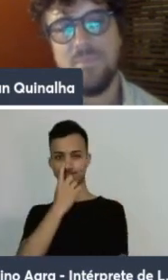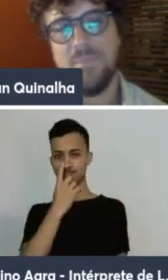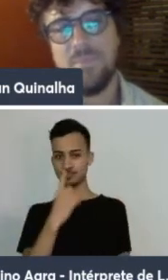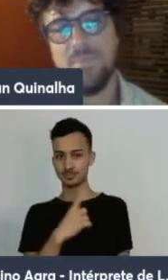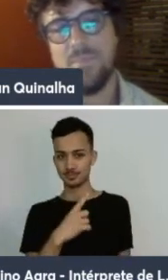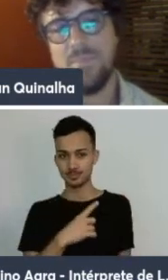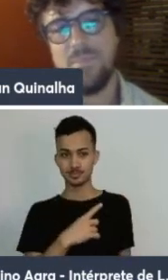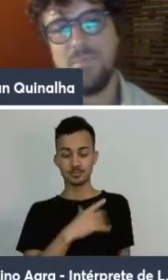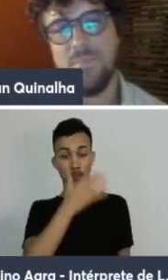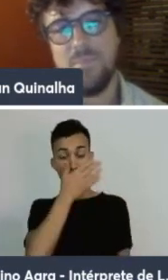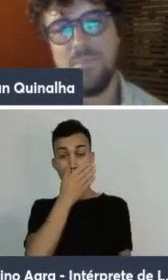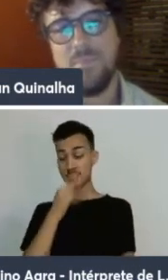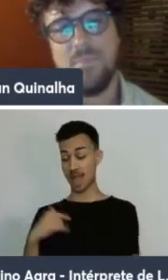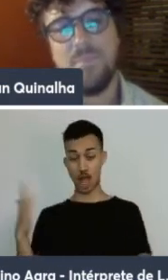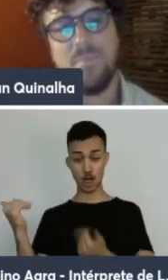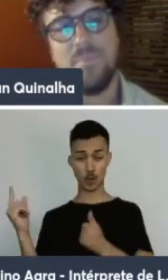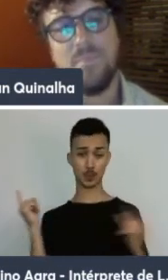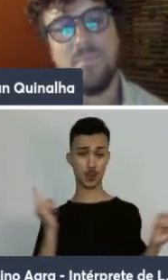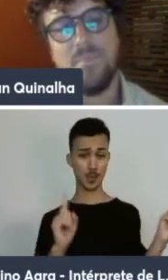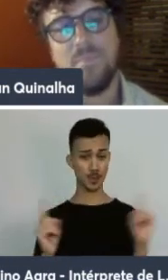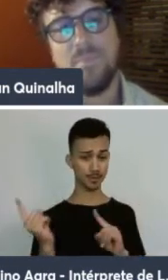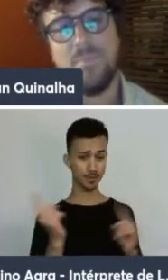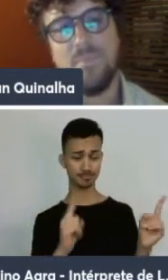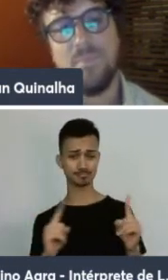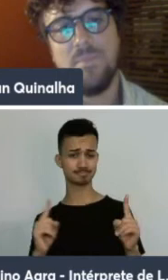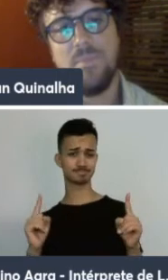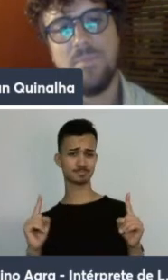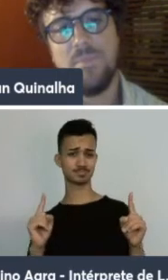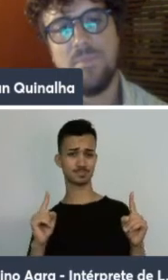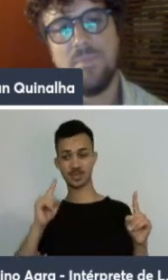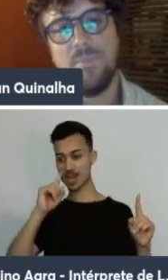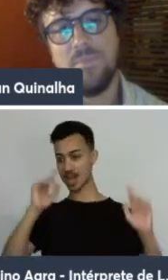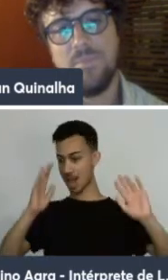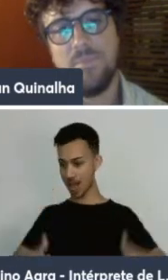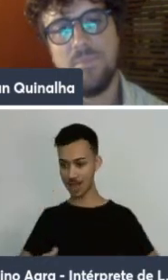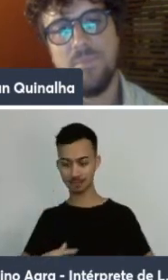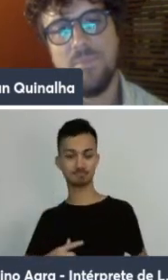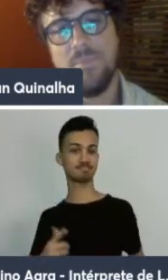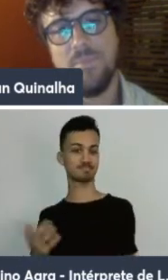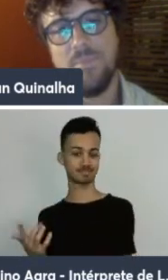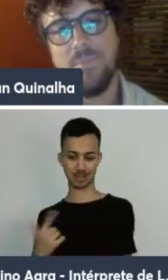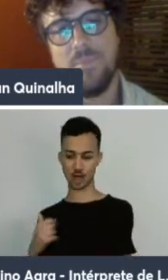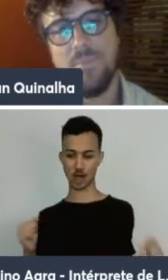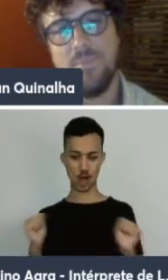jovens vinham até nós e já entravam imediatamente